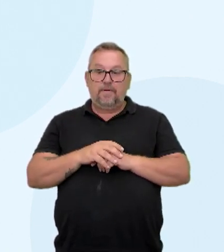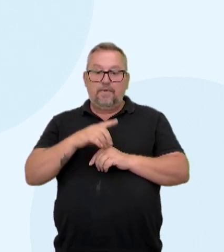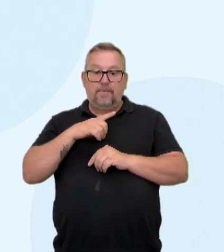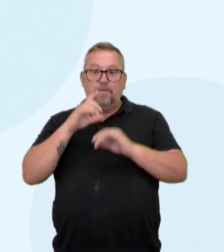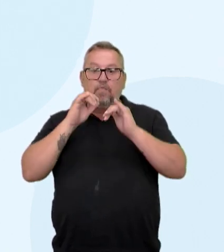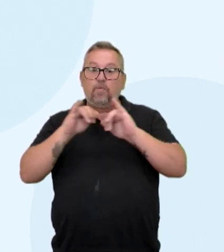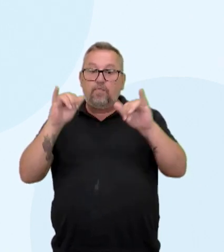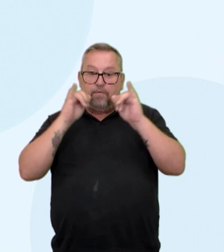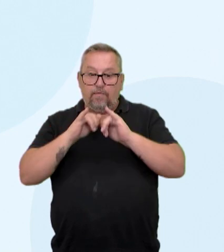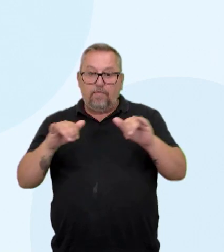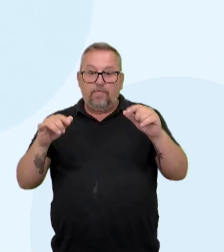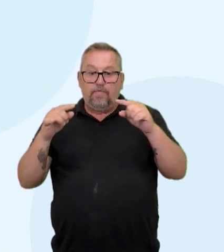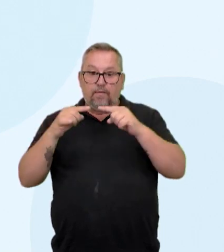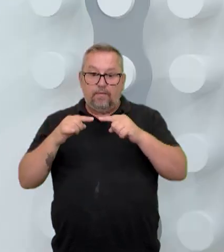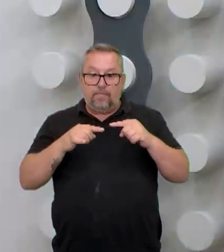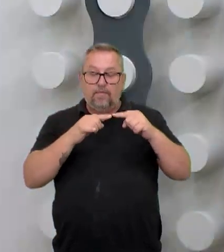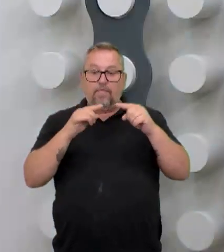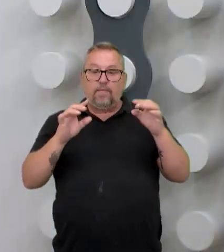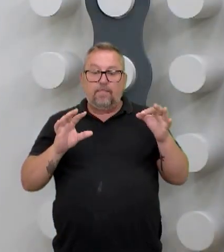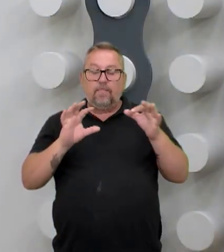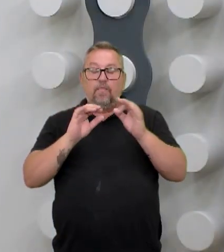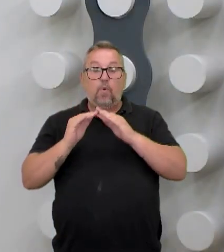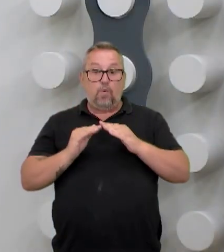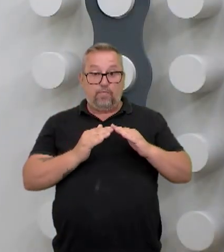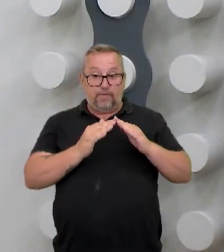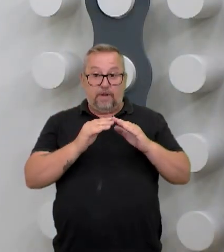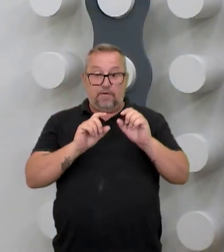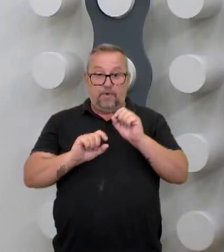notícias que têm a ver com a comunidade, que são...